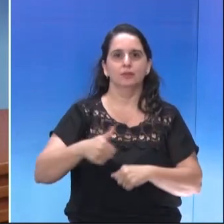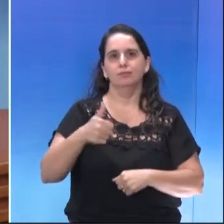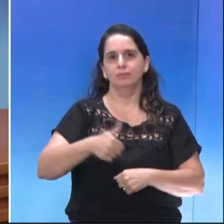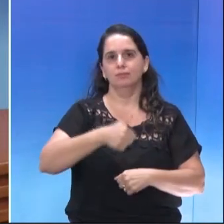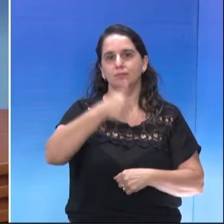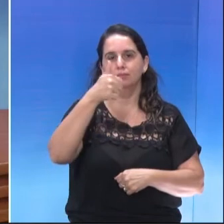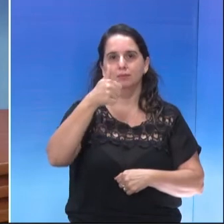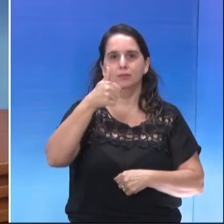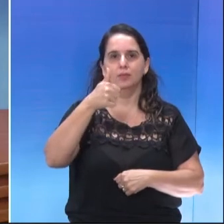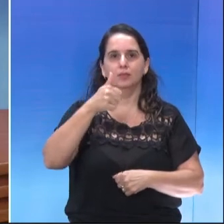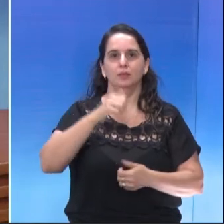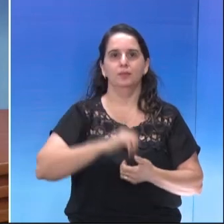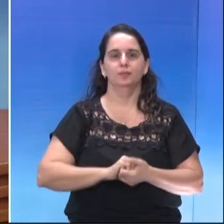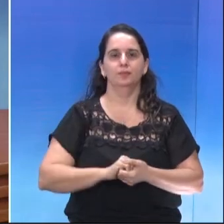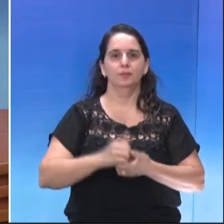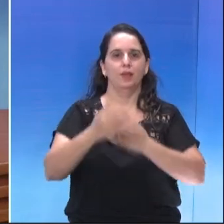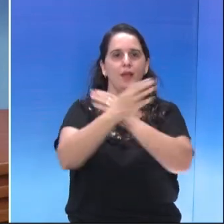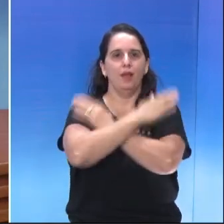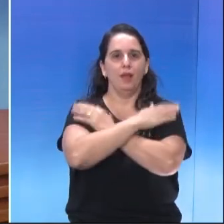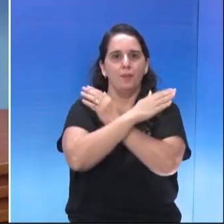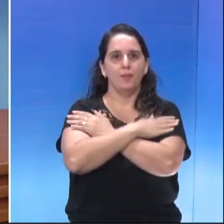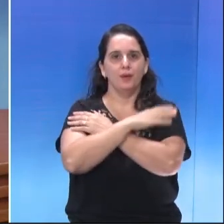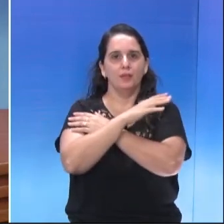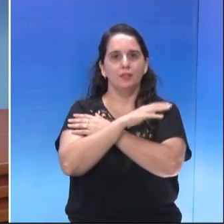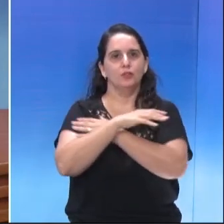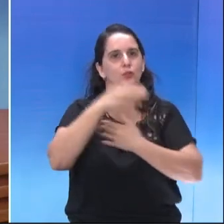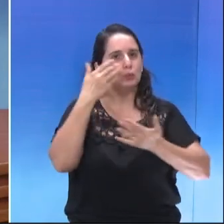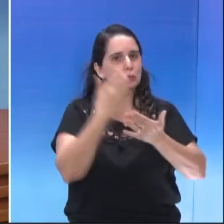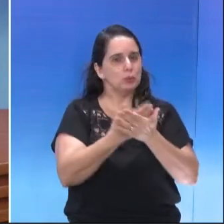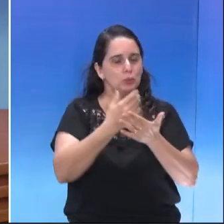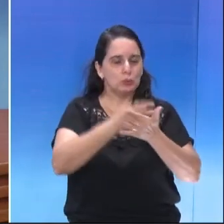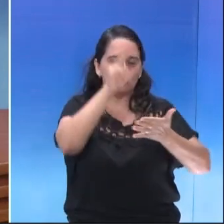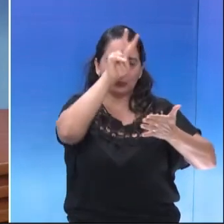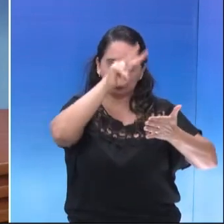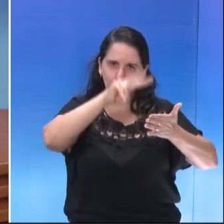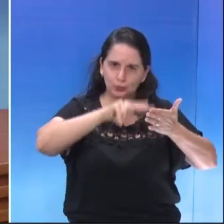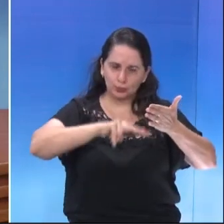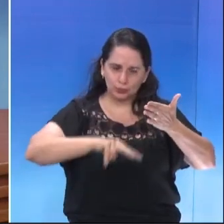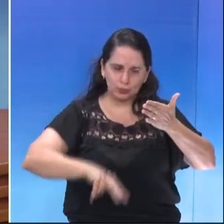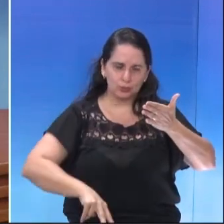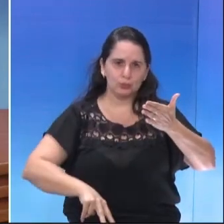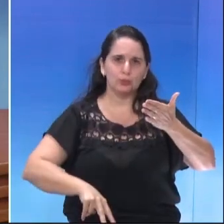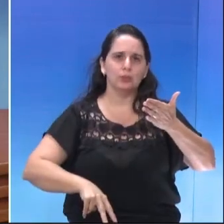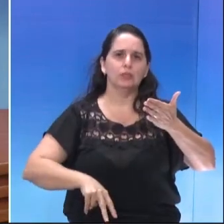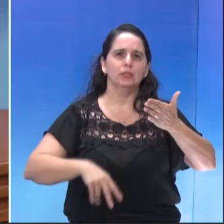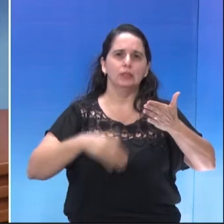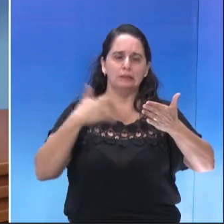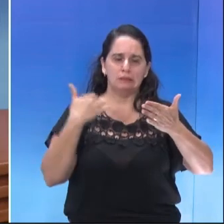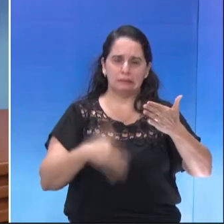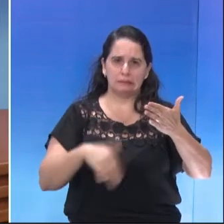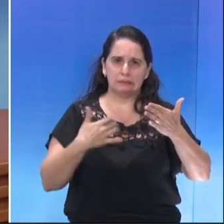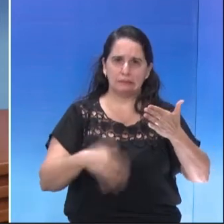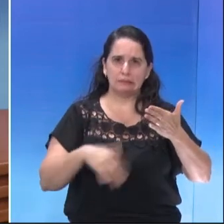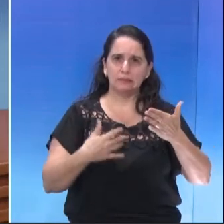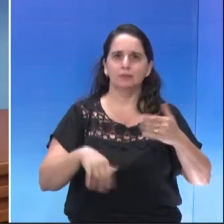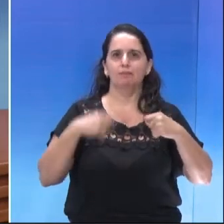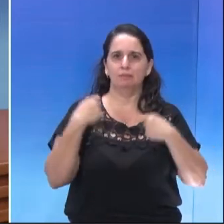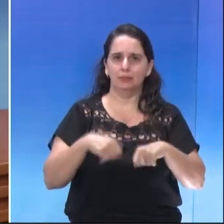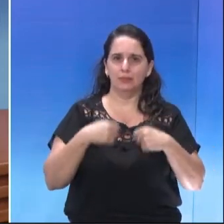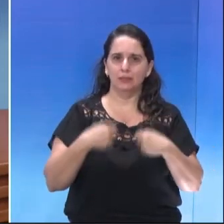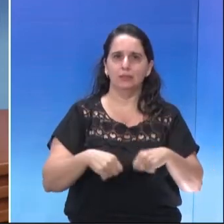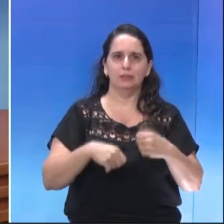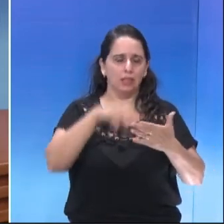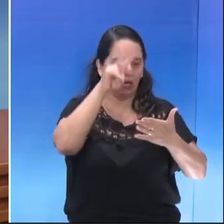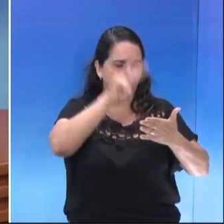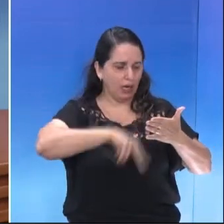brasileira precisa trilhar? Grande abraço, arrocha nas leituras aí. Paga o preço, porque redação você precisa pagar o